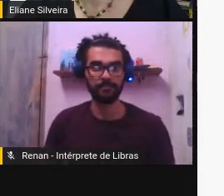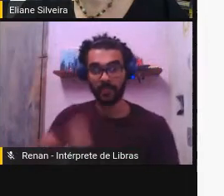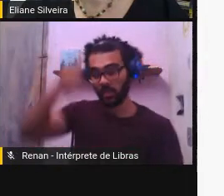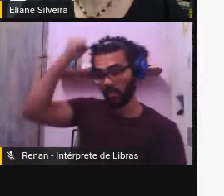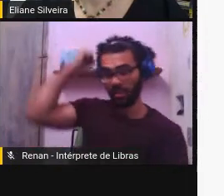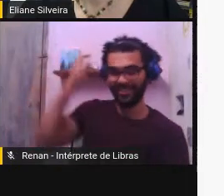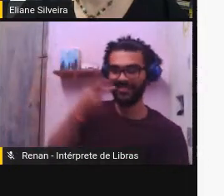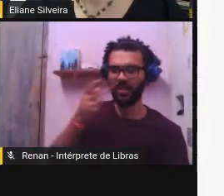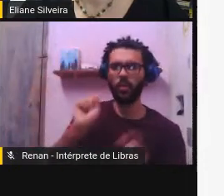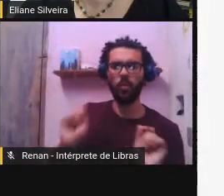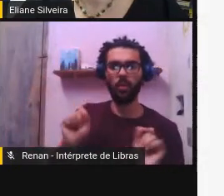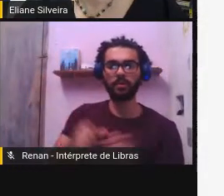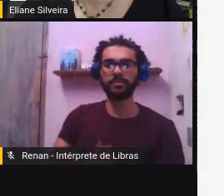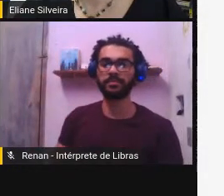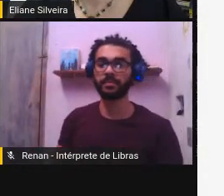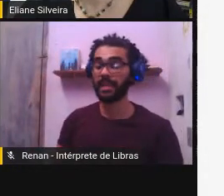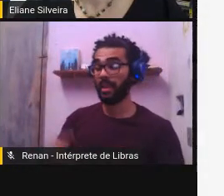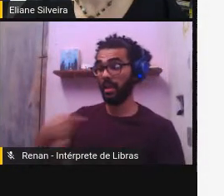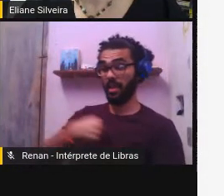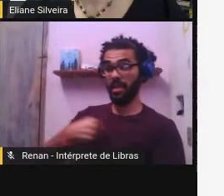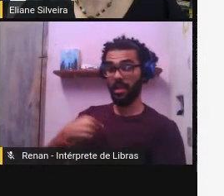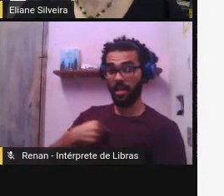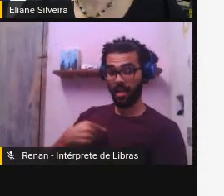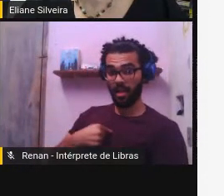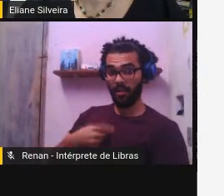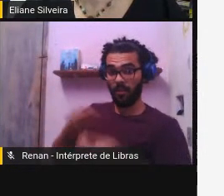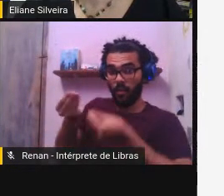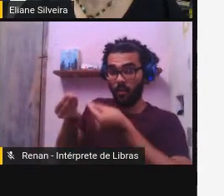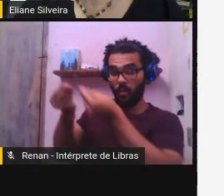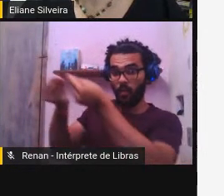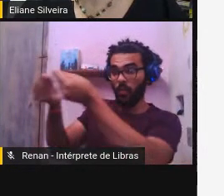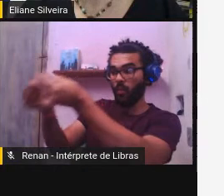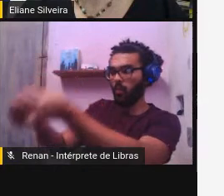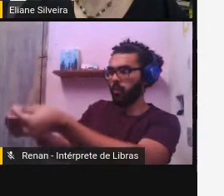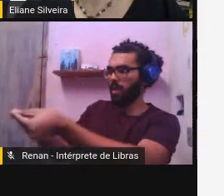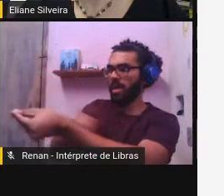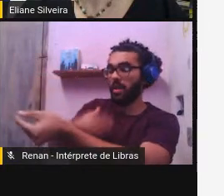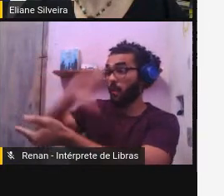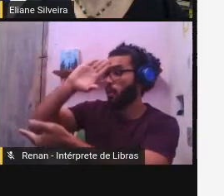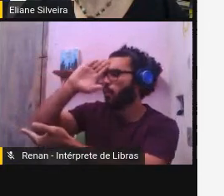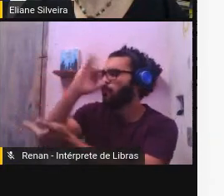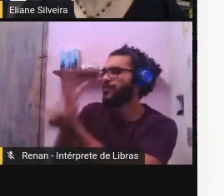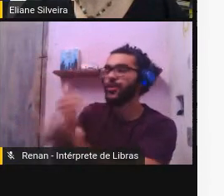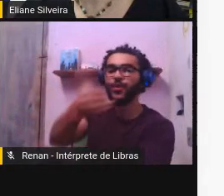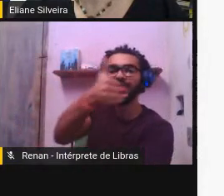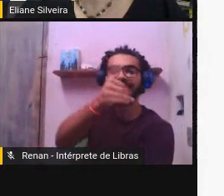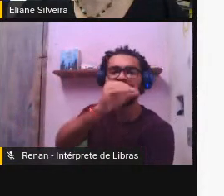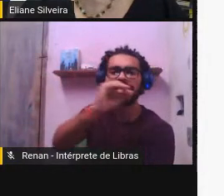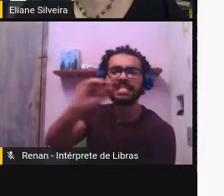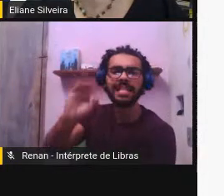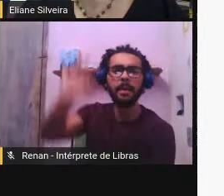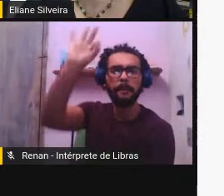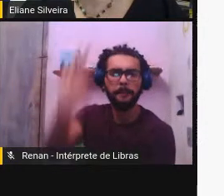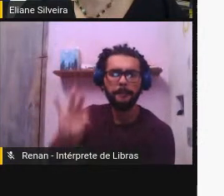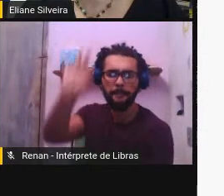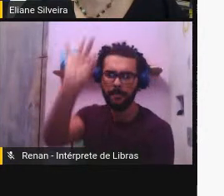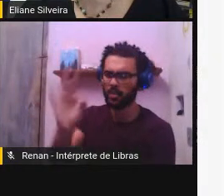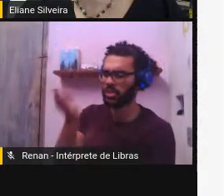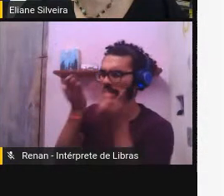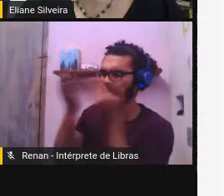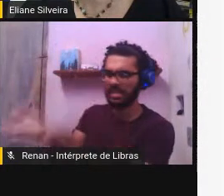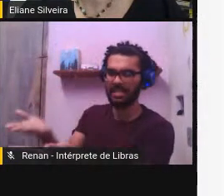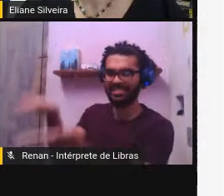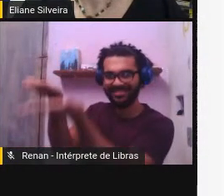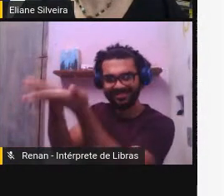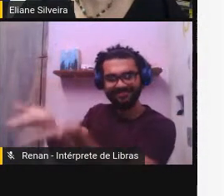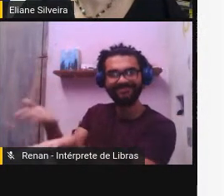eu o deposito, esse manuscrito, não é? Eu o deposito com inteira confiança entre as mãos desse respeitável gentil